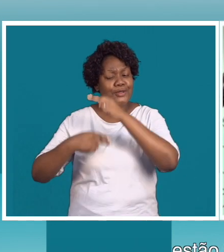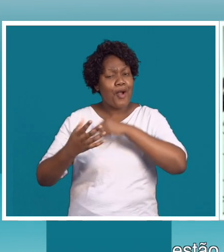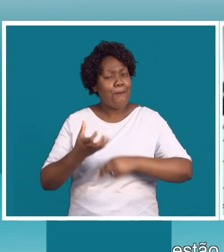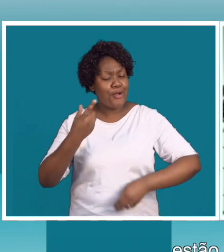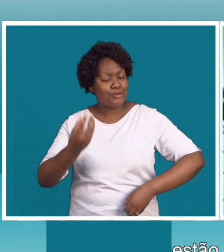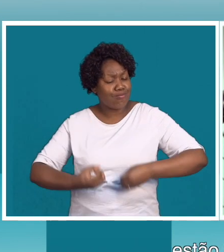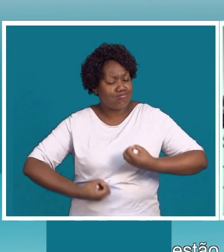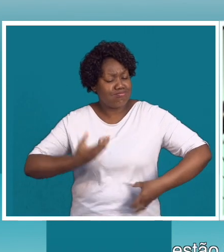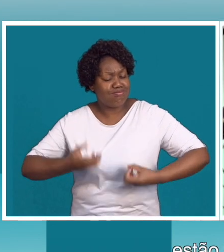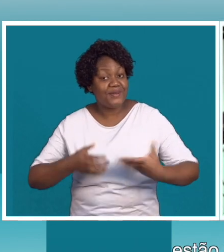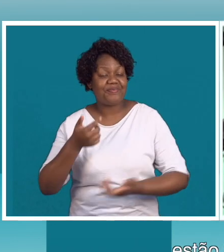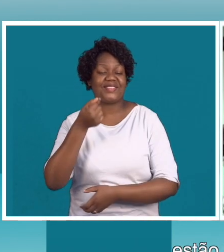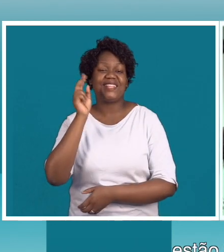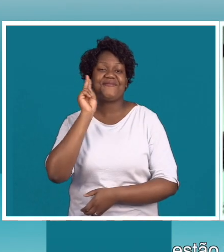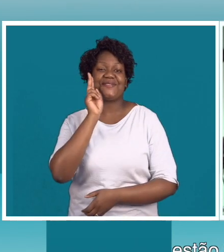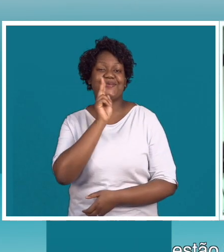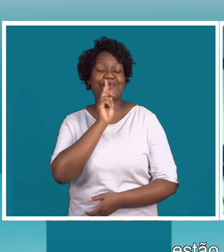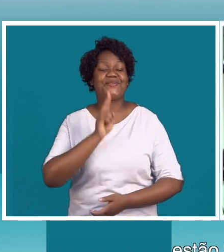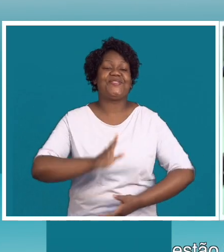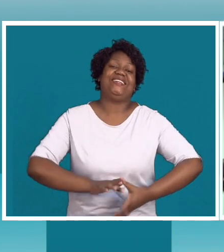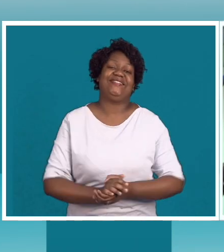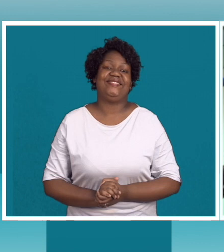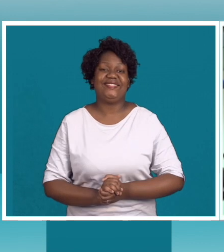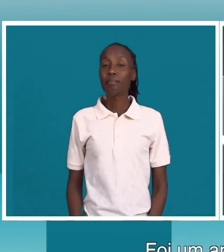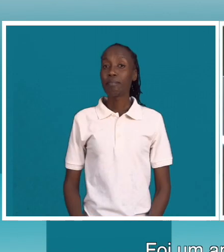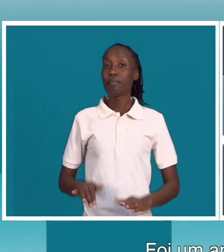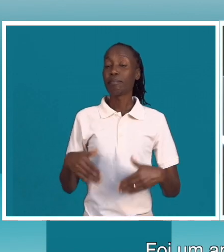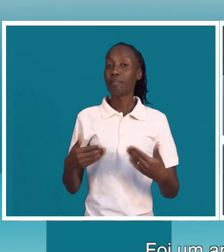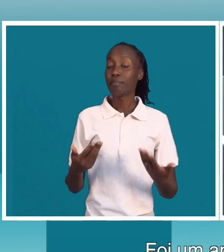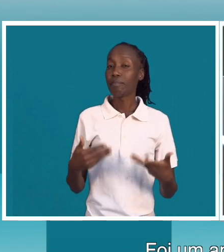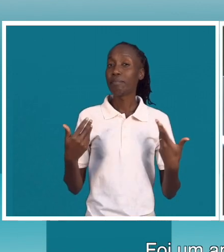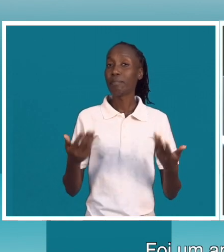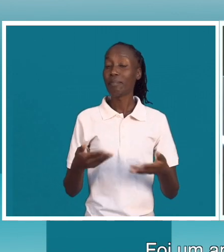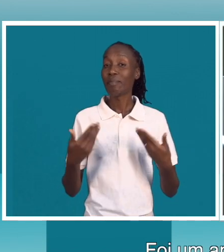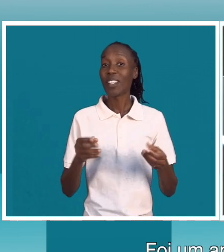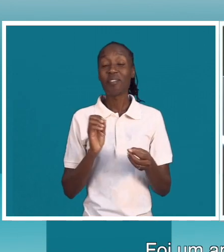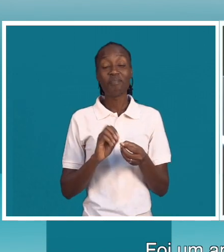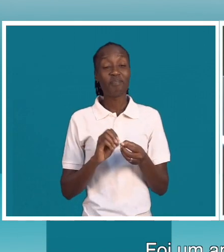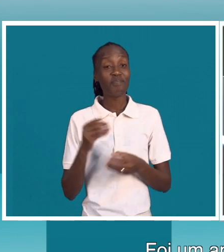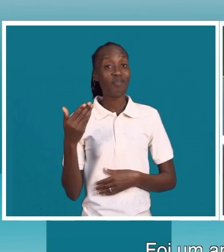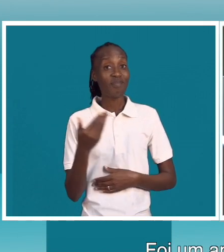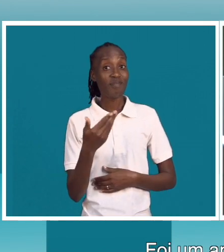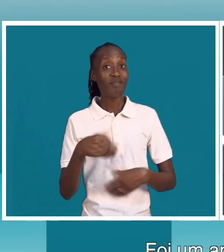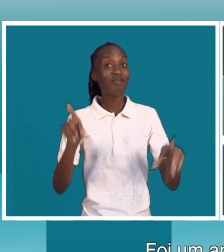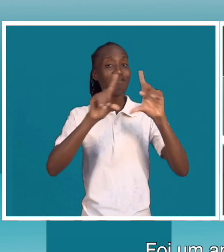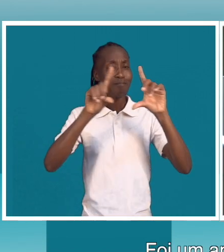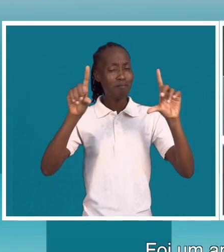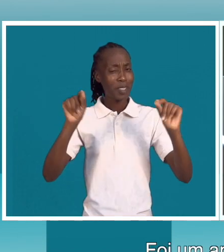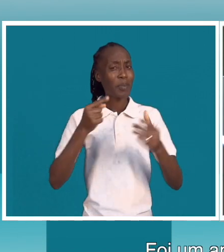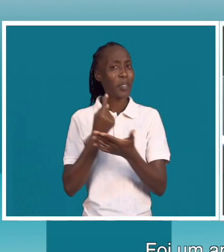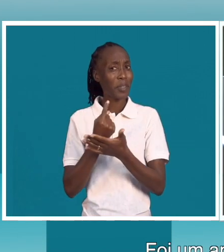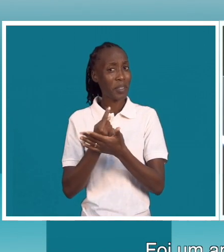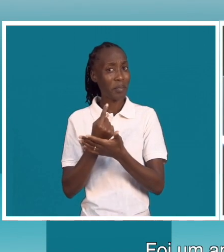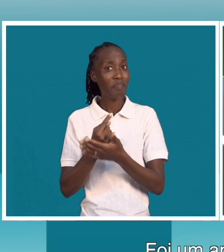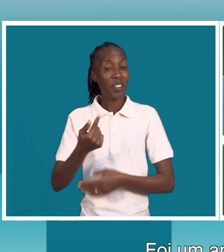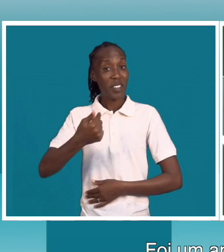nacionais, ganhos pelo jornalista Abdul Ibrahimov. Foi um momento marcante, sobretudo